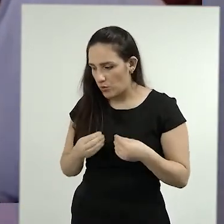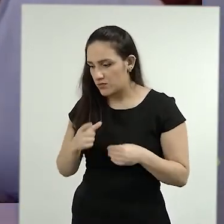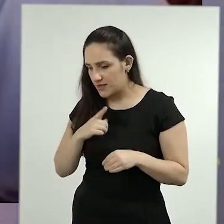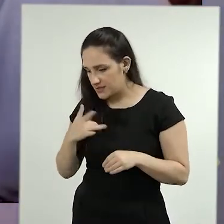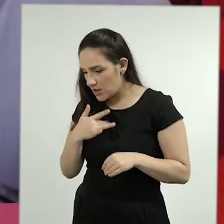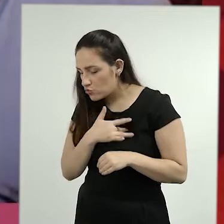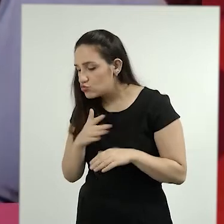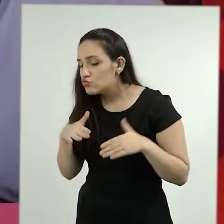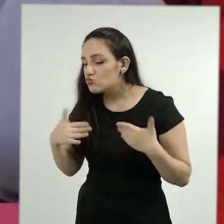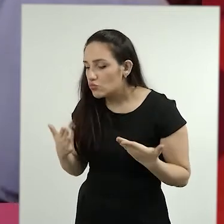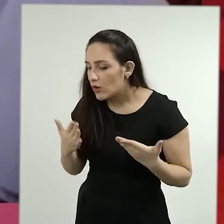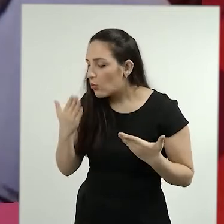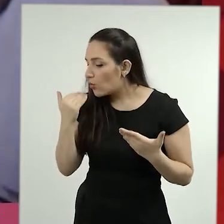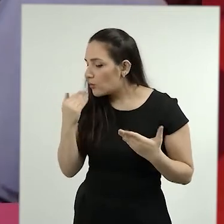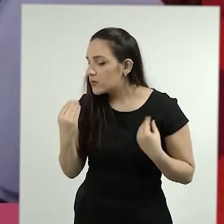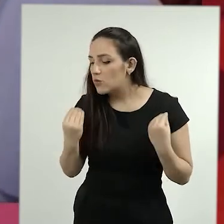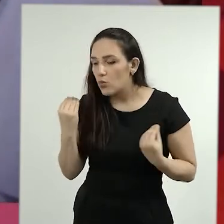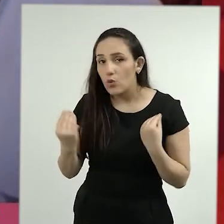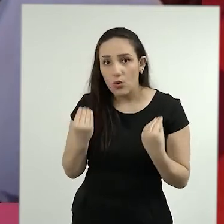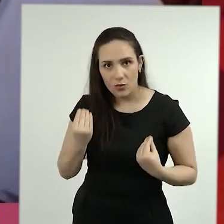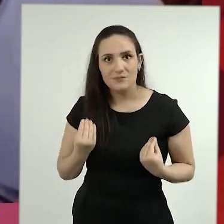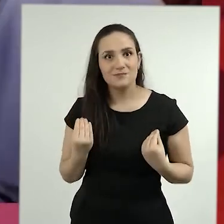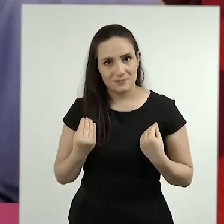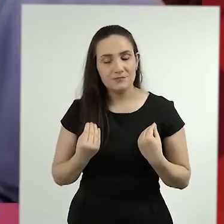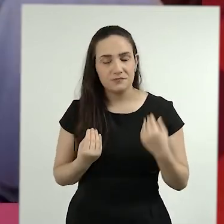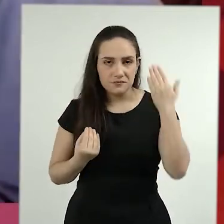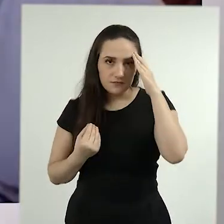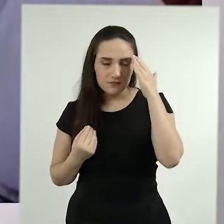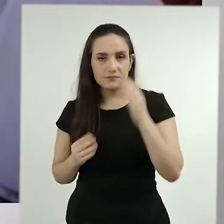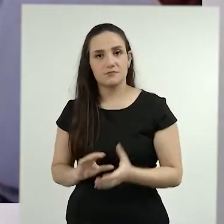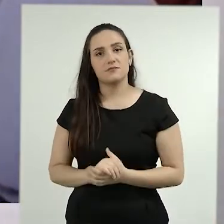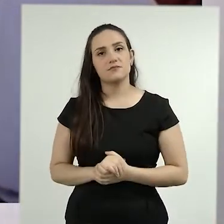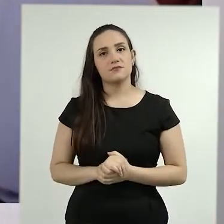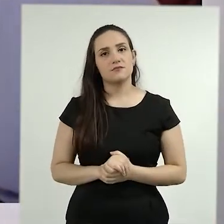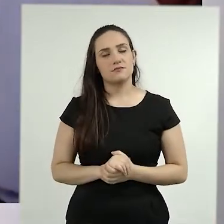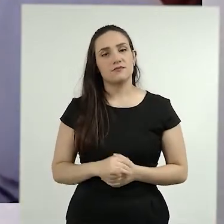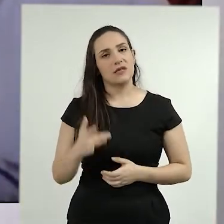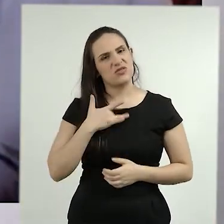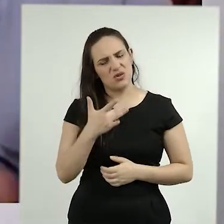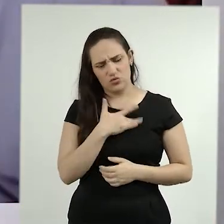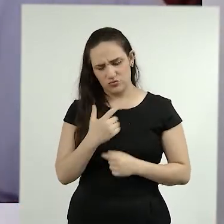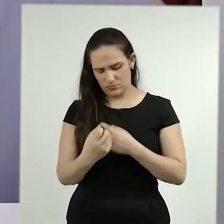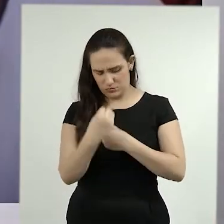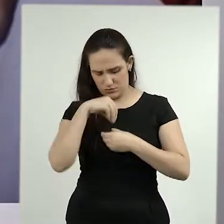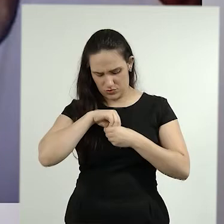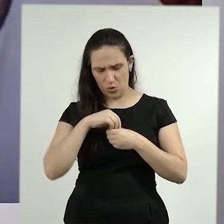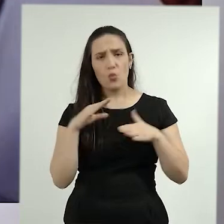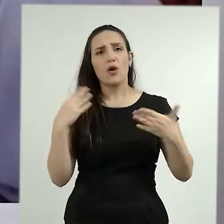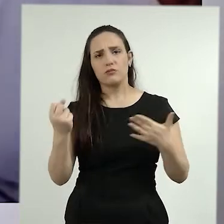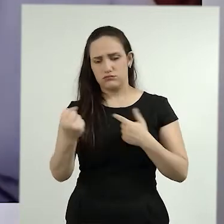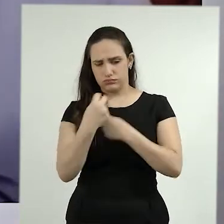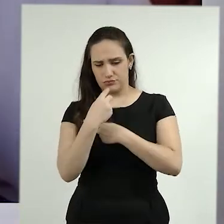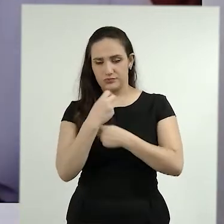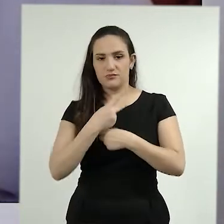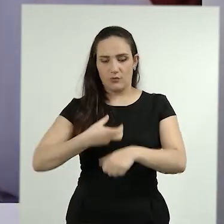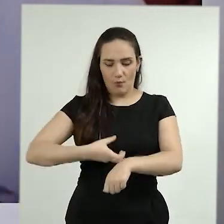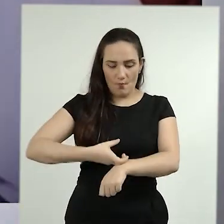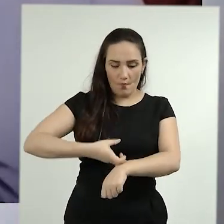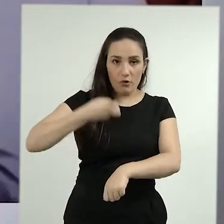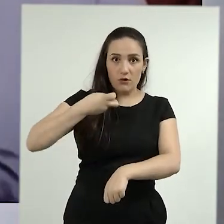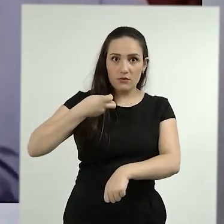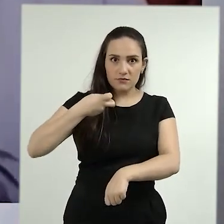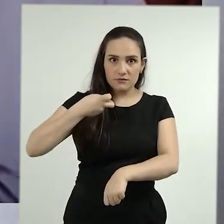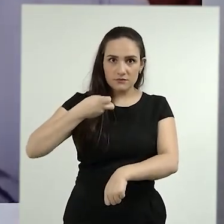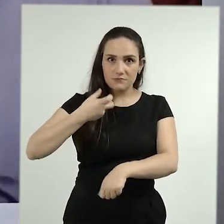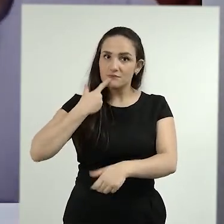se reproduzem, área de vida necessária para cada indivíduo, mas a gente também monitora a saúde, a gente colhe material